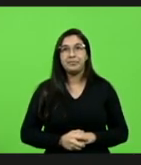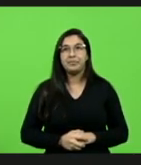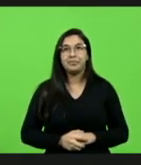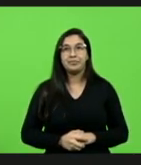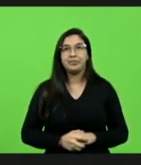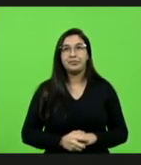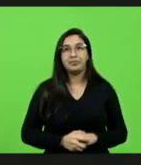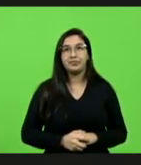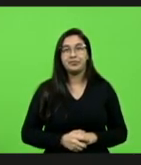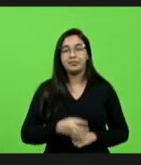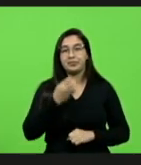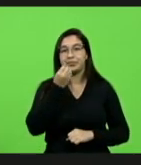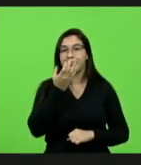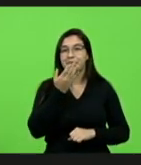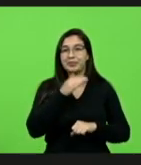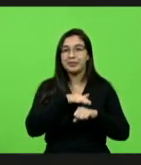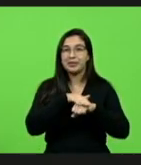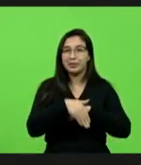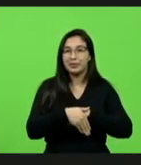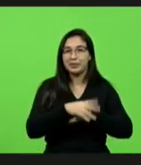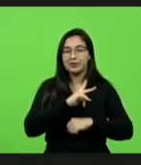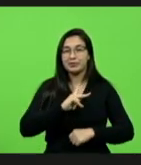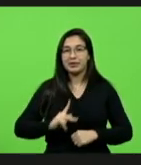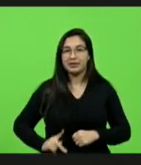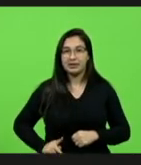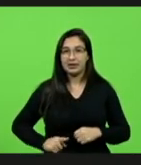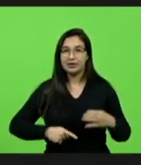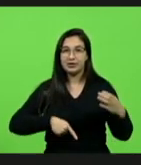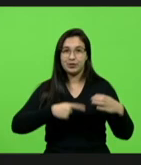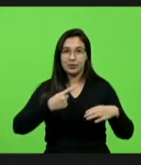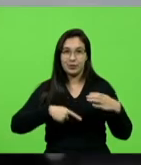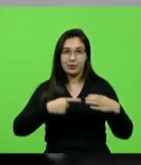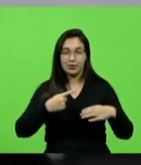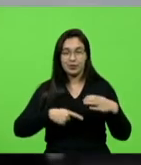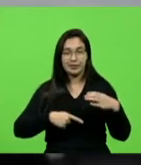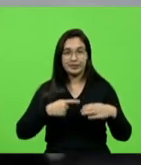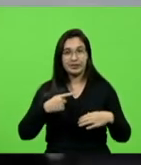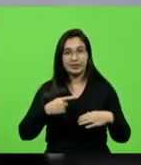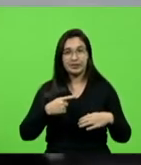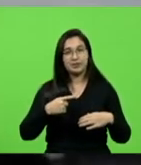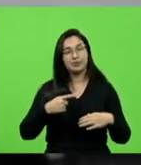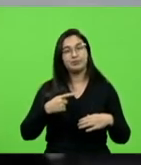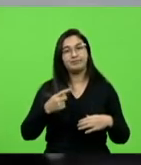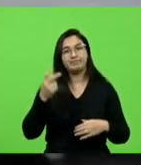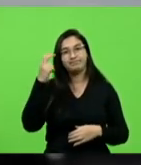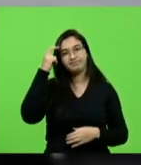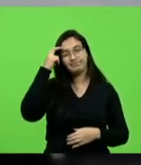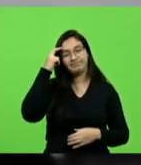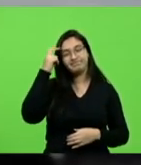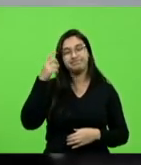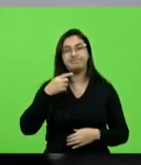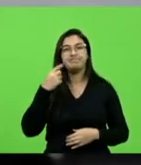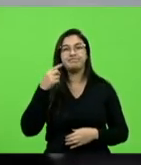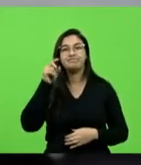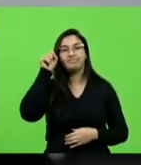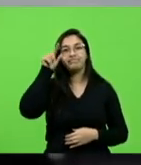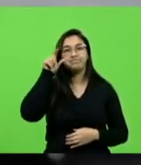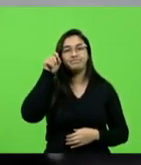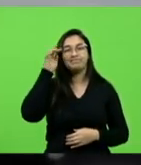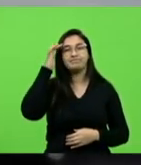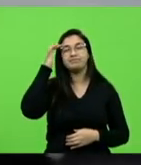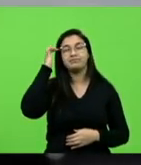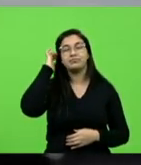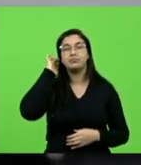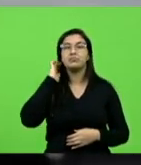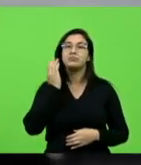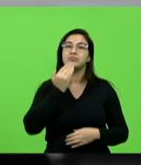Boa noite, senhora presidente da Comissão de Educação, Cultura e Desporto, deputada Luciane Carminati, a quem peço